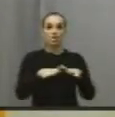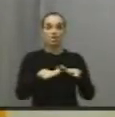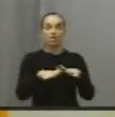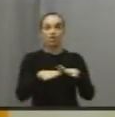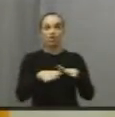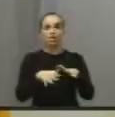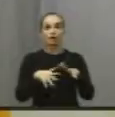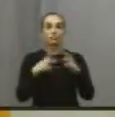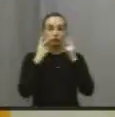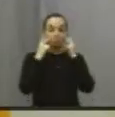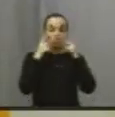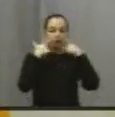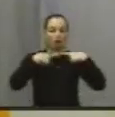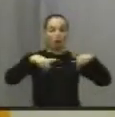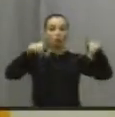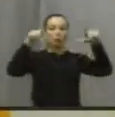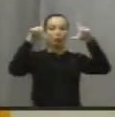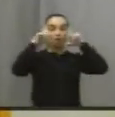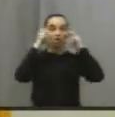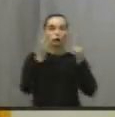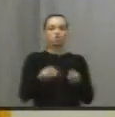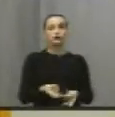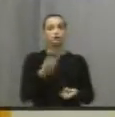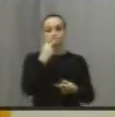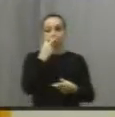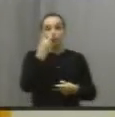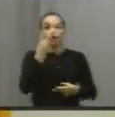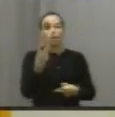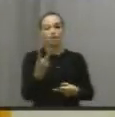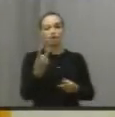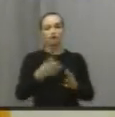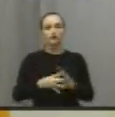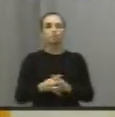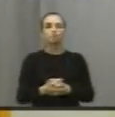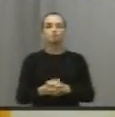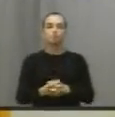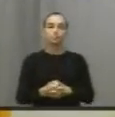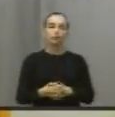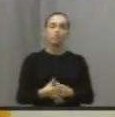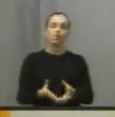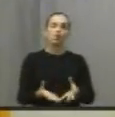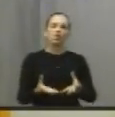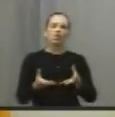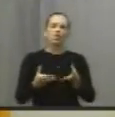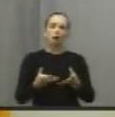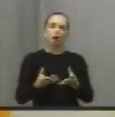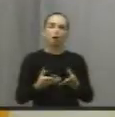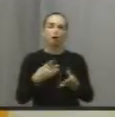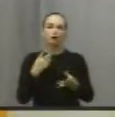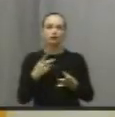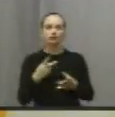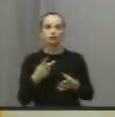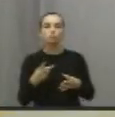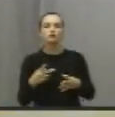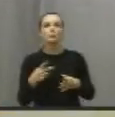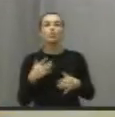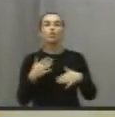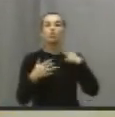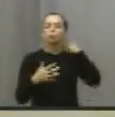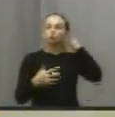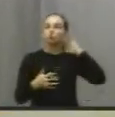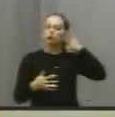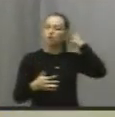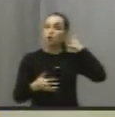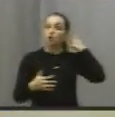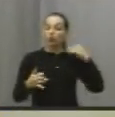que nos ouve e assiste em casa. Eu quero comentar rapidamente aqui da minha satisfação